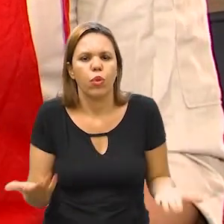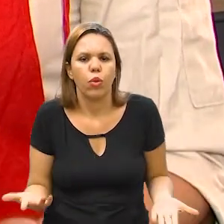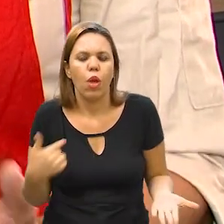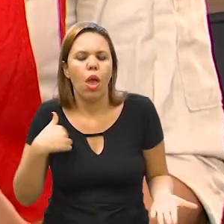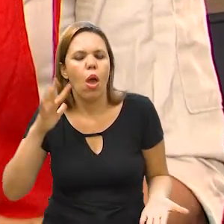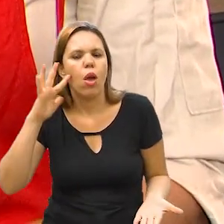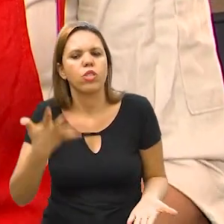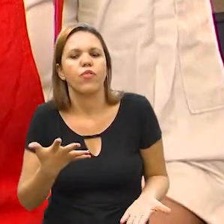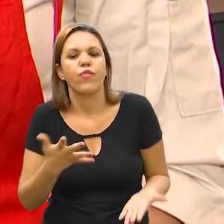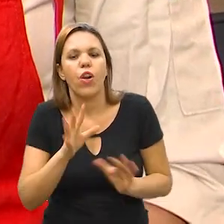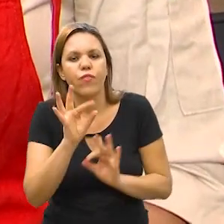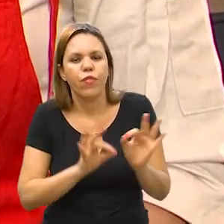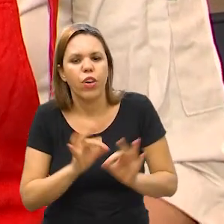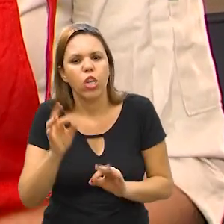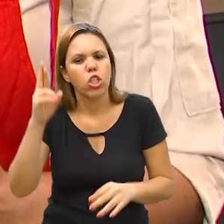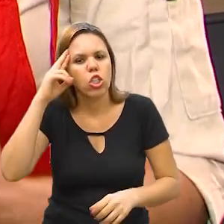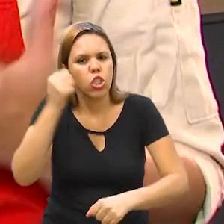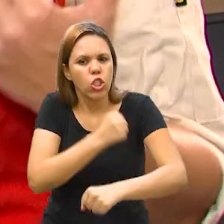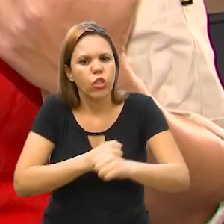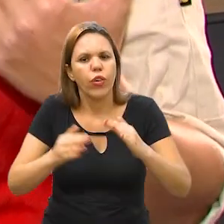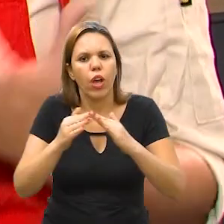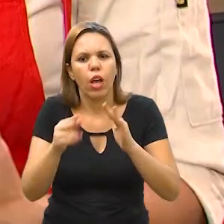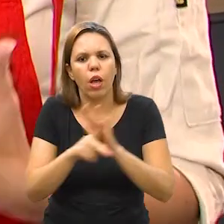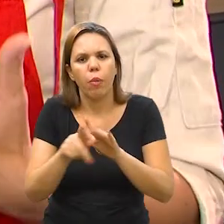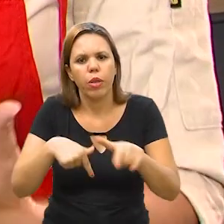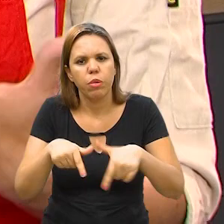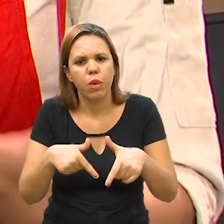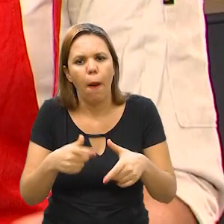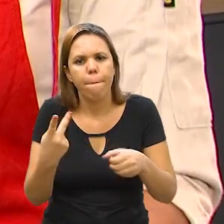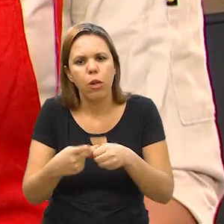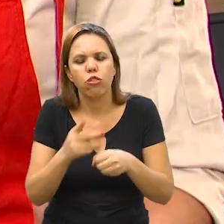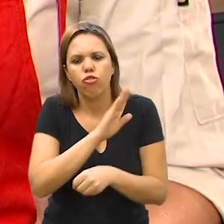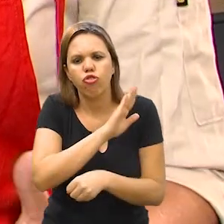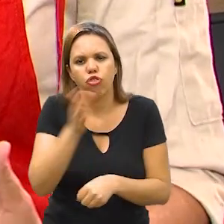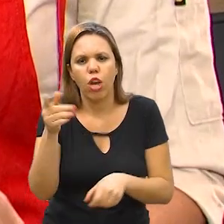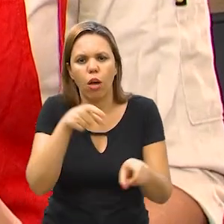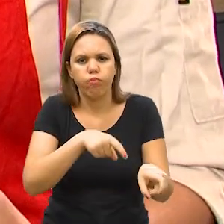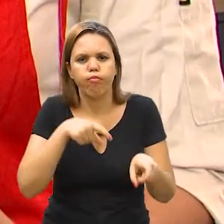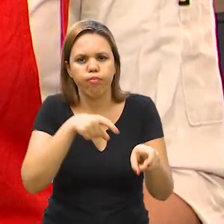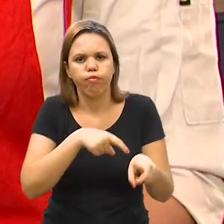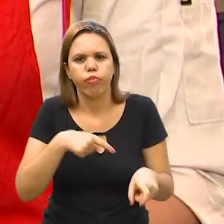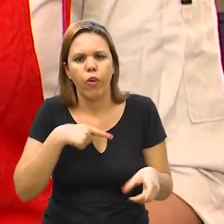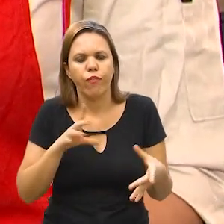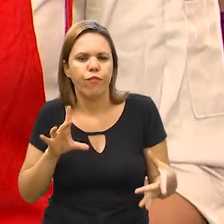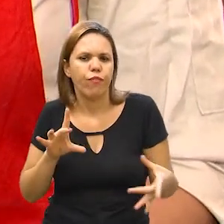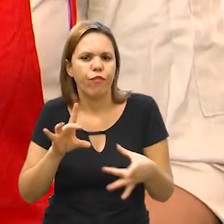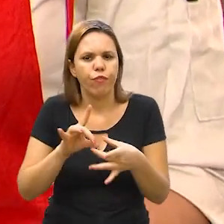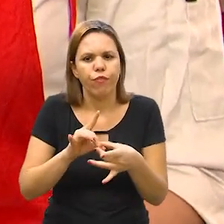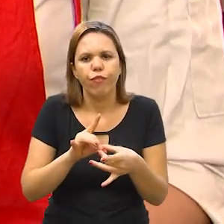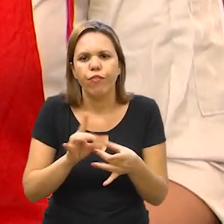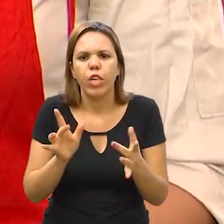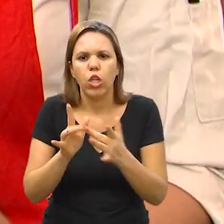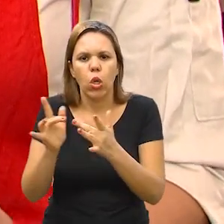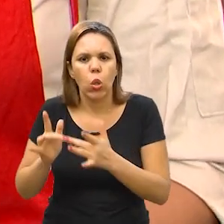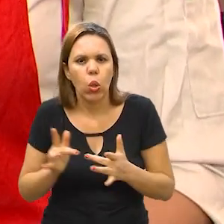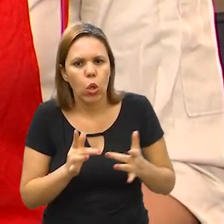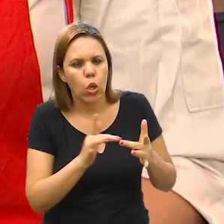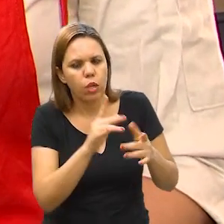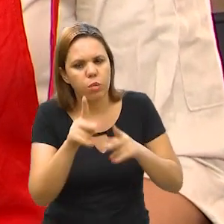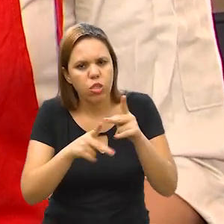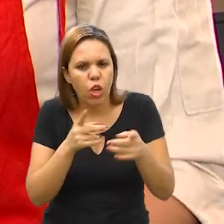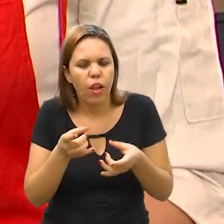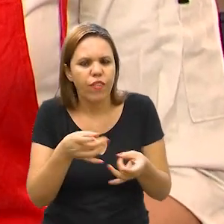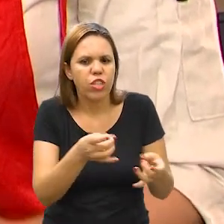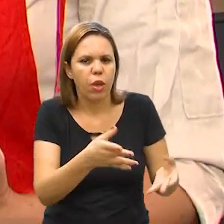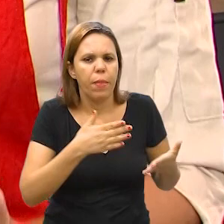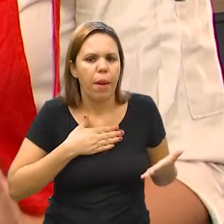eu resolvi formatar a Chef in Home, eu resolvi pegar produtos direto do produtor. Então eu fiz uma rede de